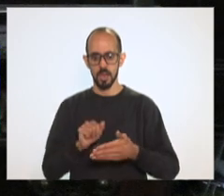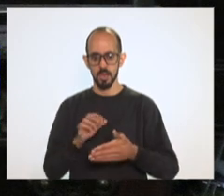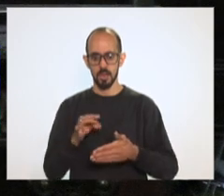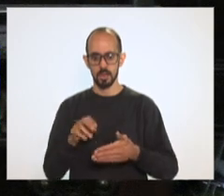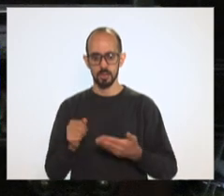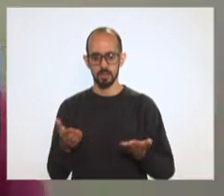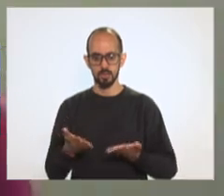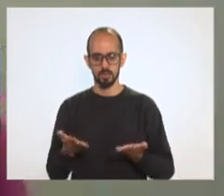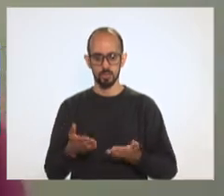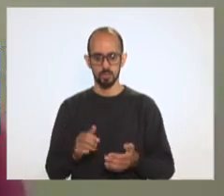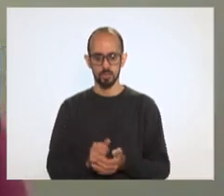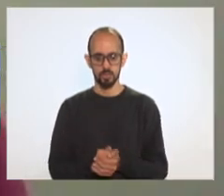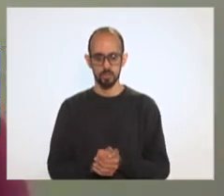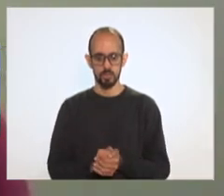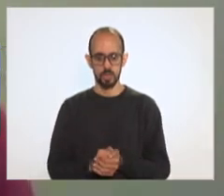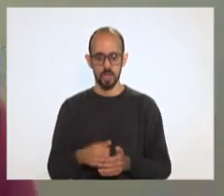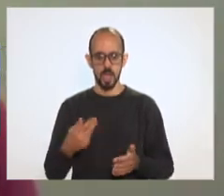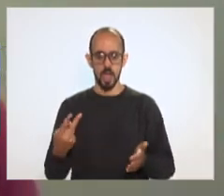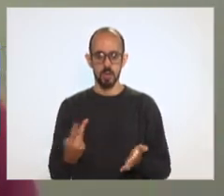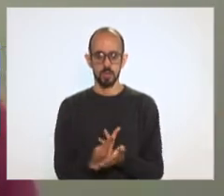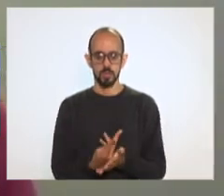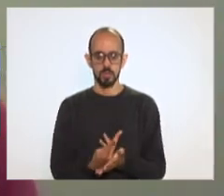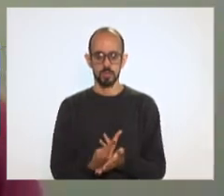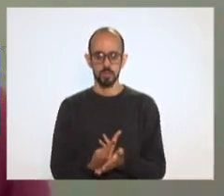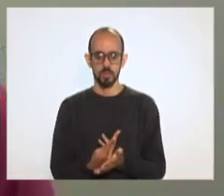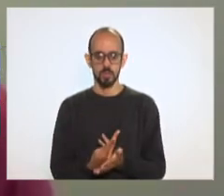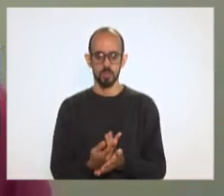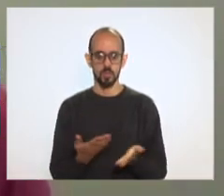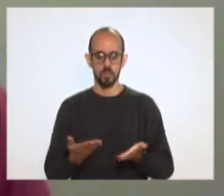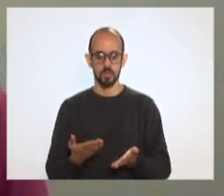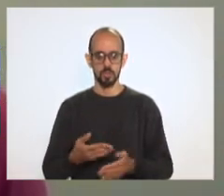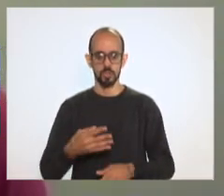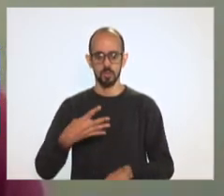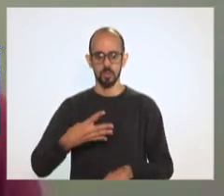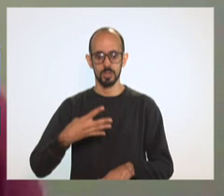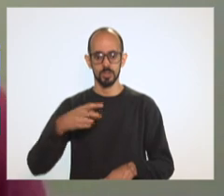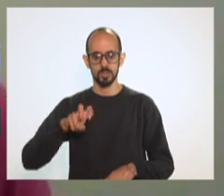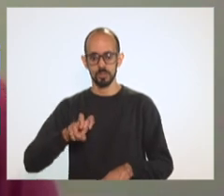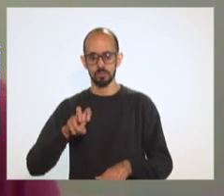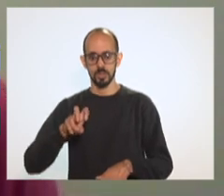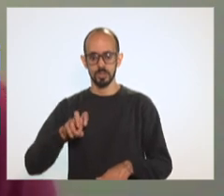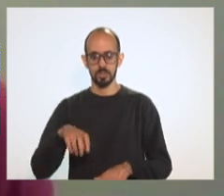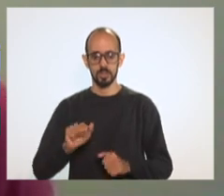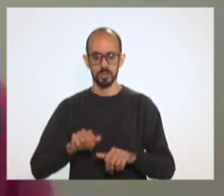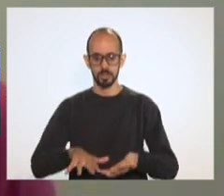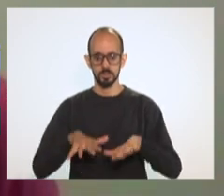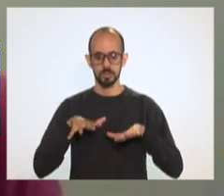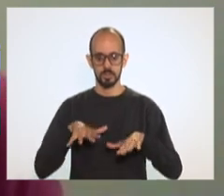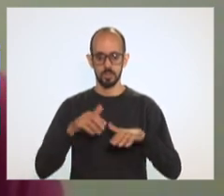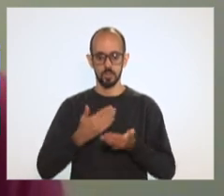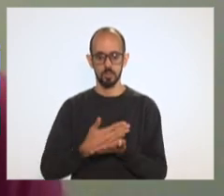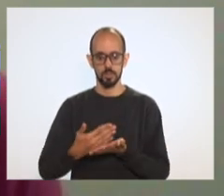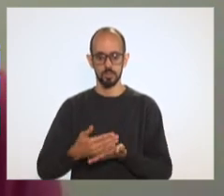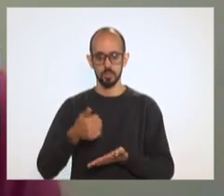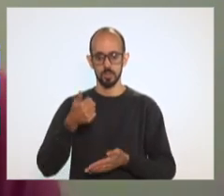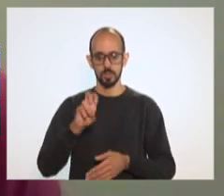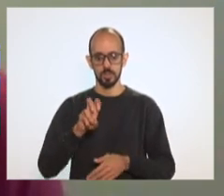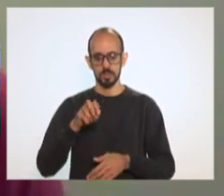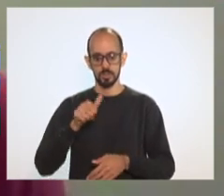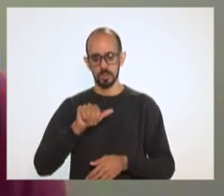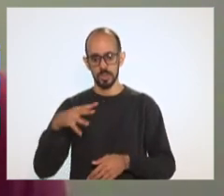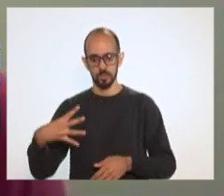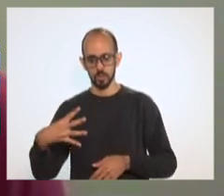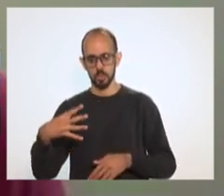reflete com exatidão o ocorrido na 45ª sessão extraordinária que iniciada às 15 horas e 14 minutos